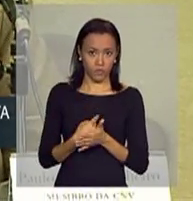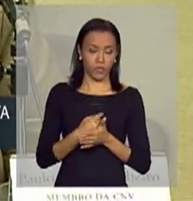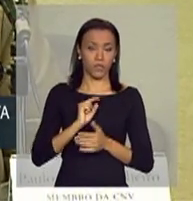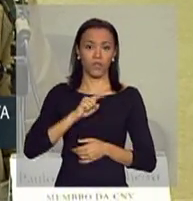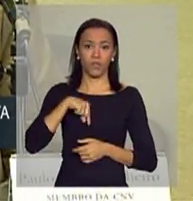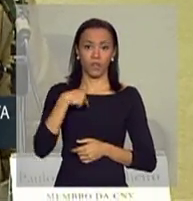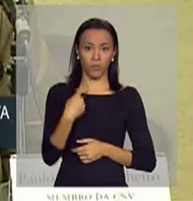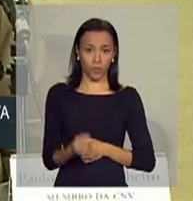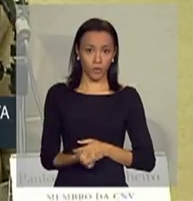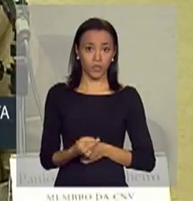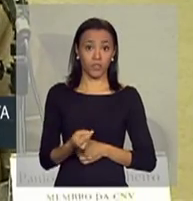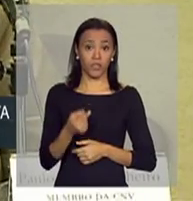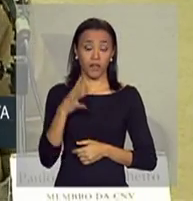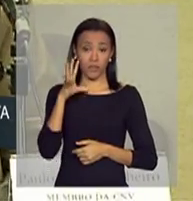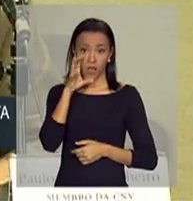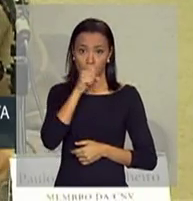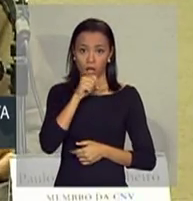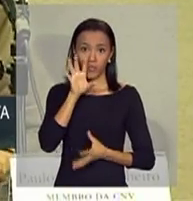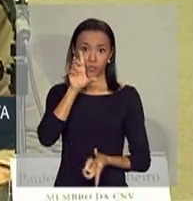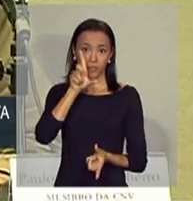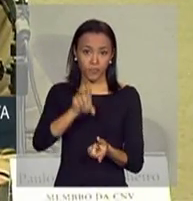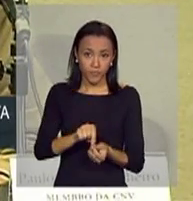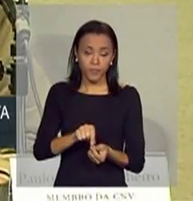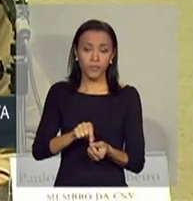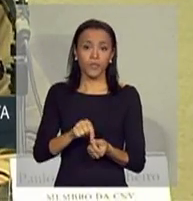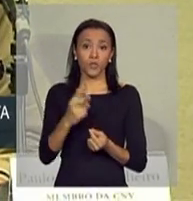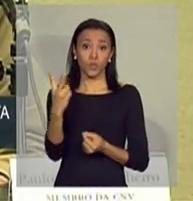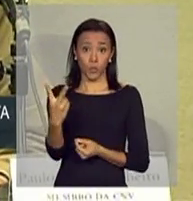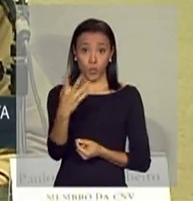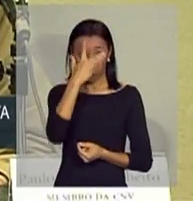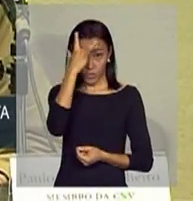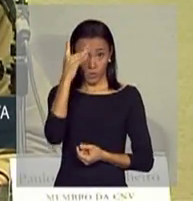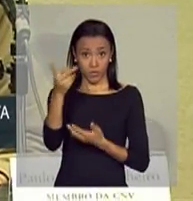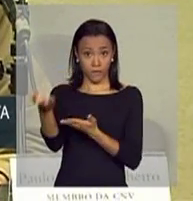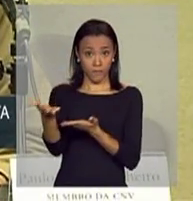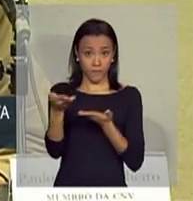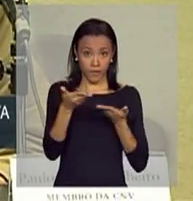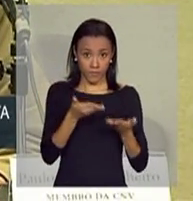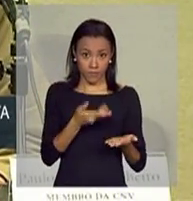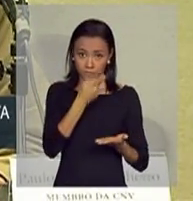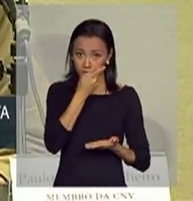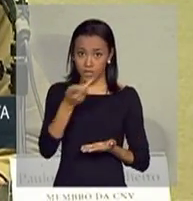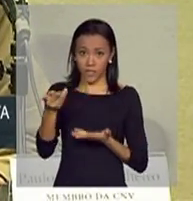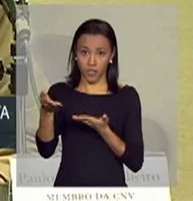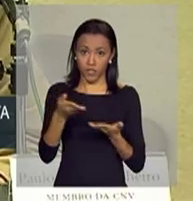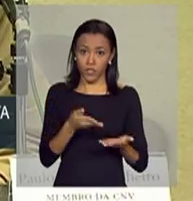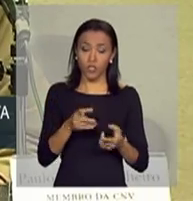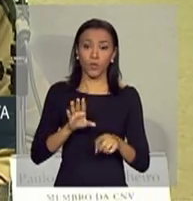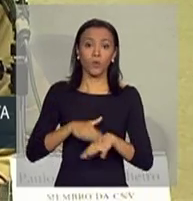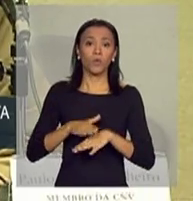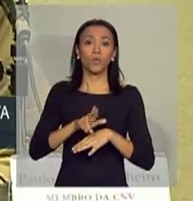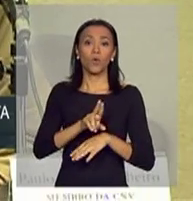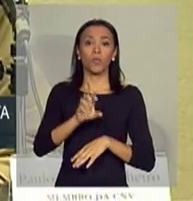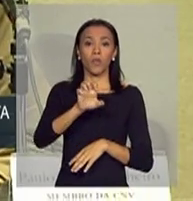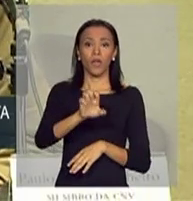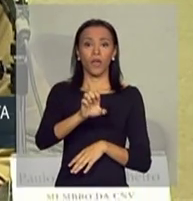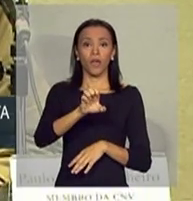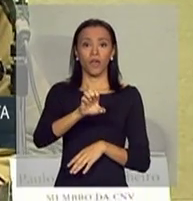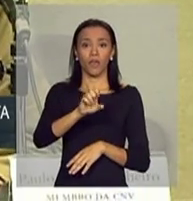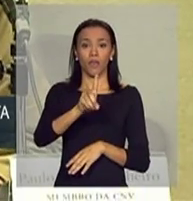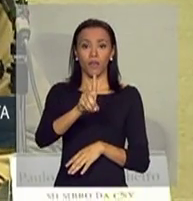nós ouvirmos brevemente os dois visitantes. Eu daria primeiro a palavra ao Eduardo Gonzalez, que tem nos